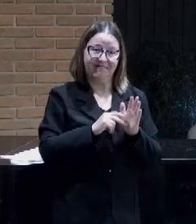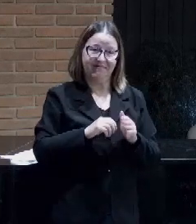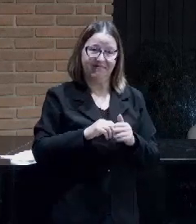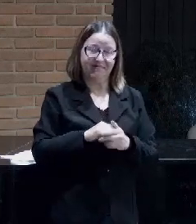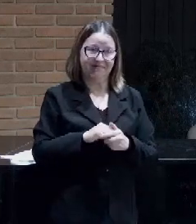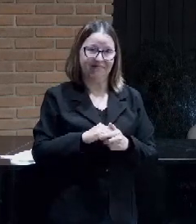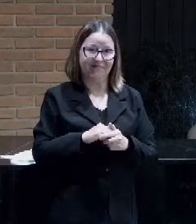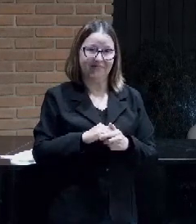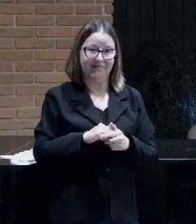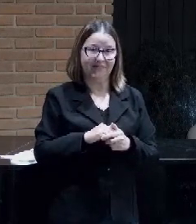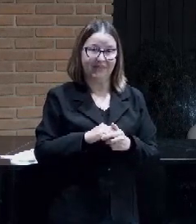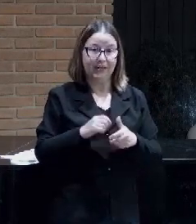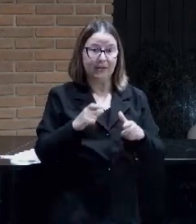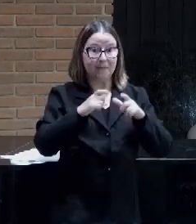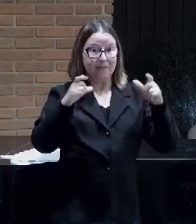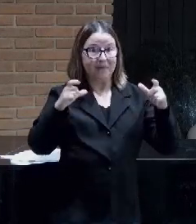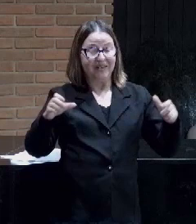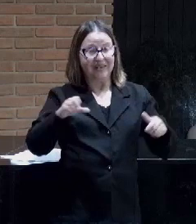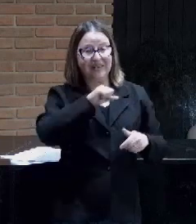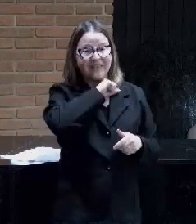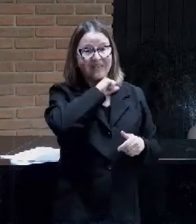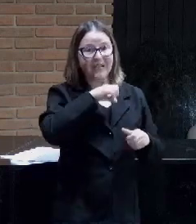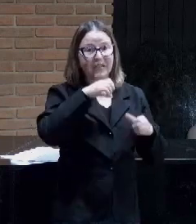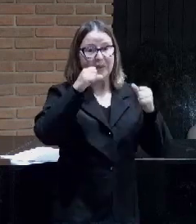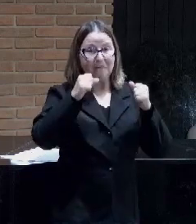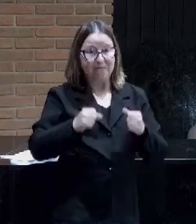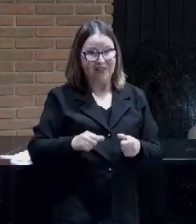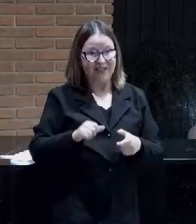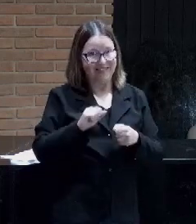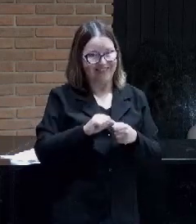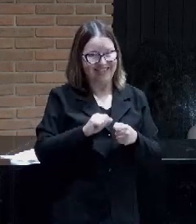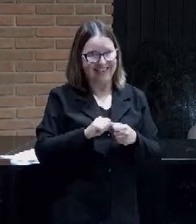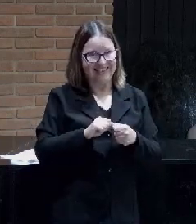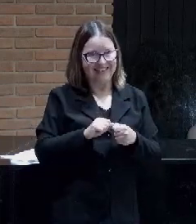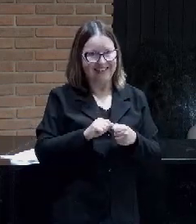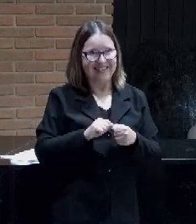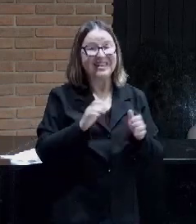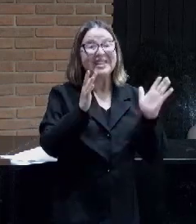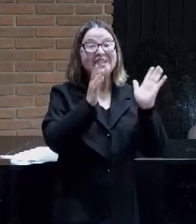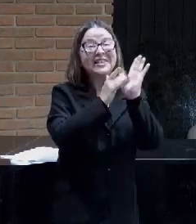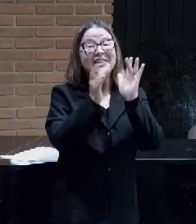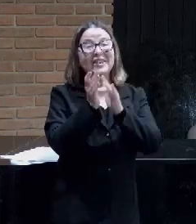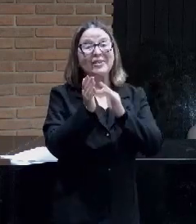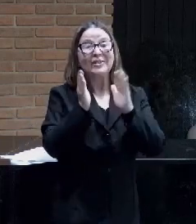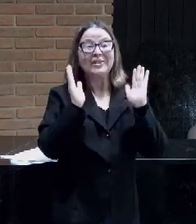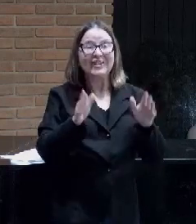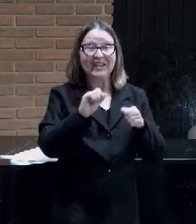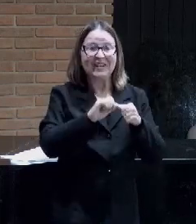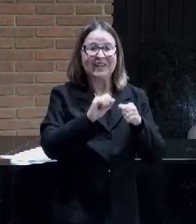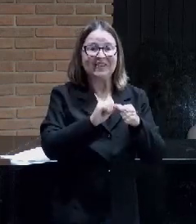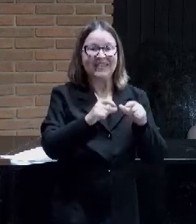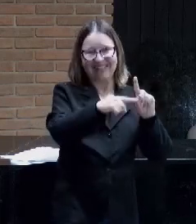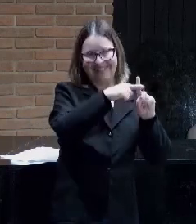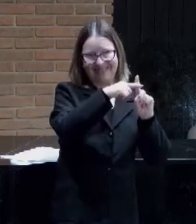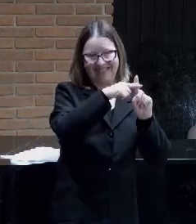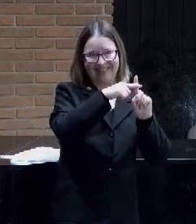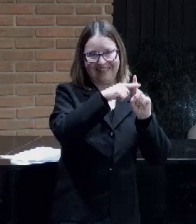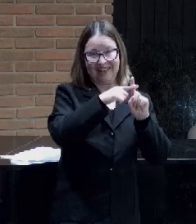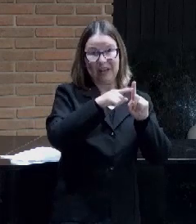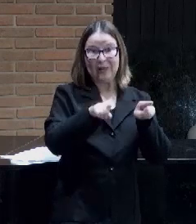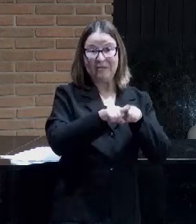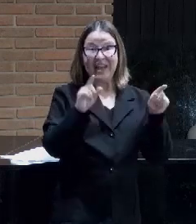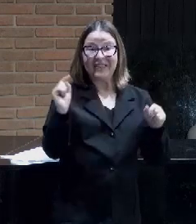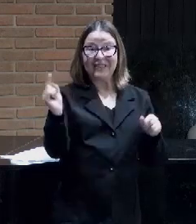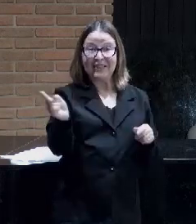O maior sacrifício que pode ter sido feito foi o sacrifício feito por Jesus na cruz. Só que nós também temos que fazer o nosso, que é basicamente o